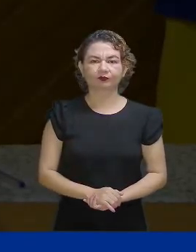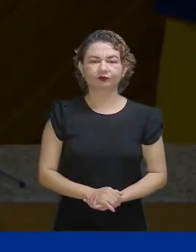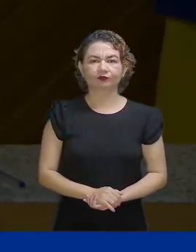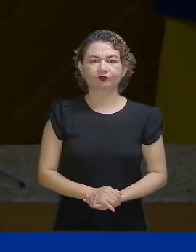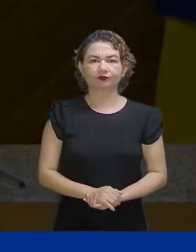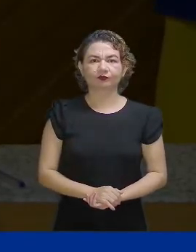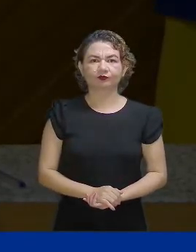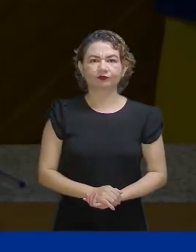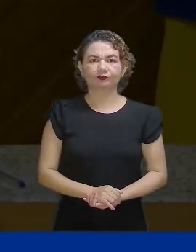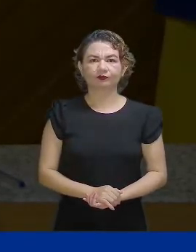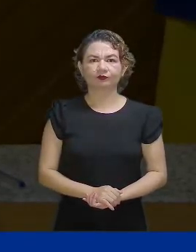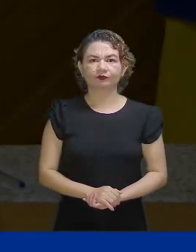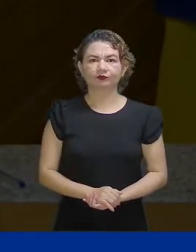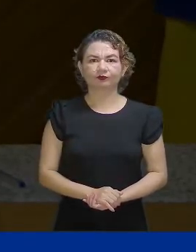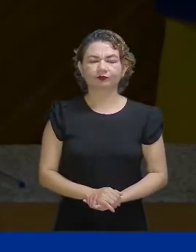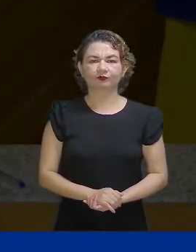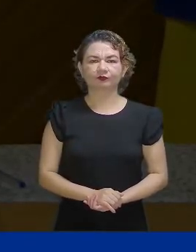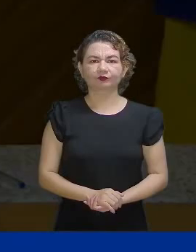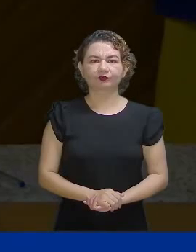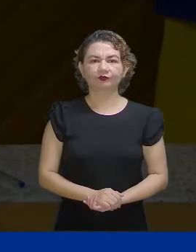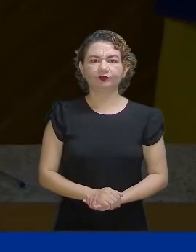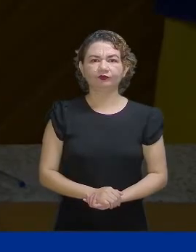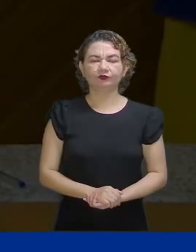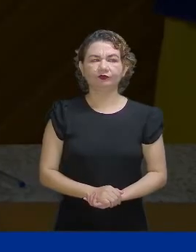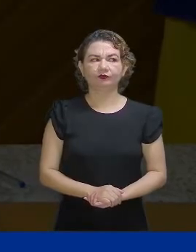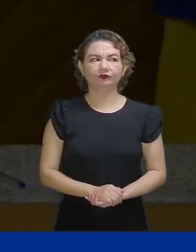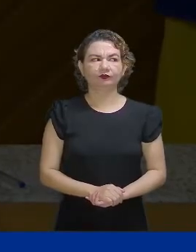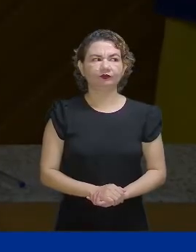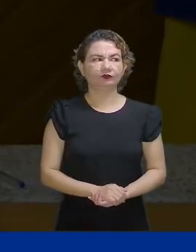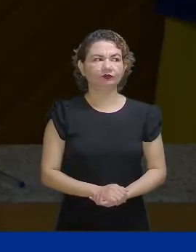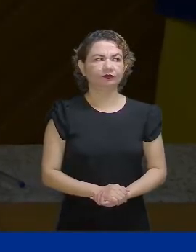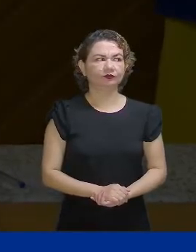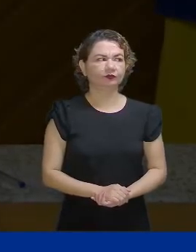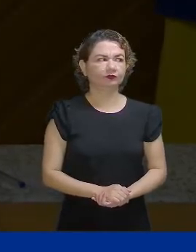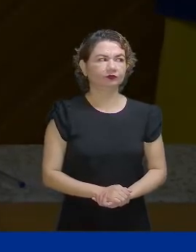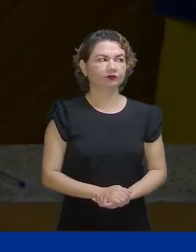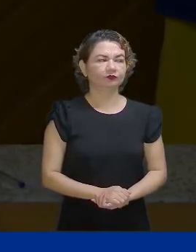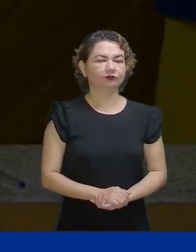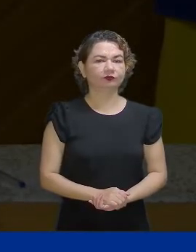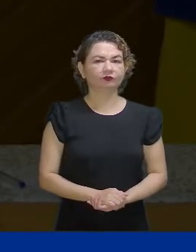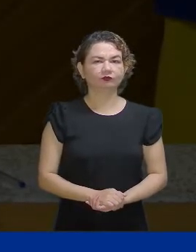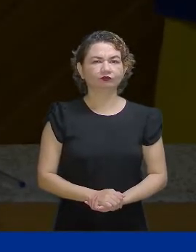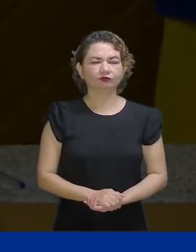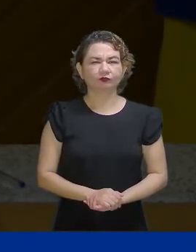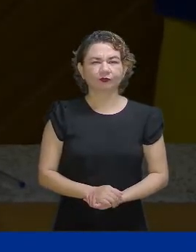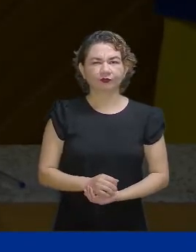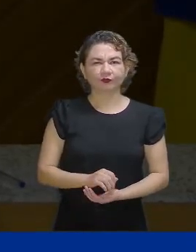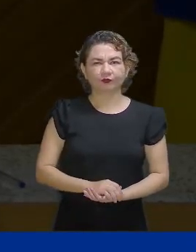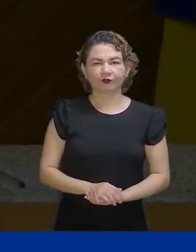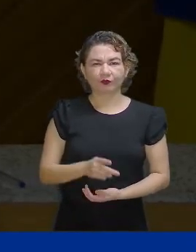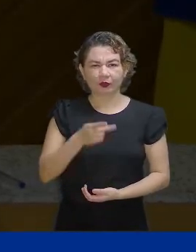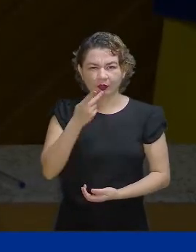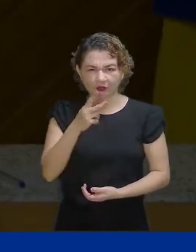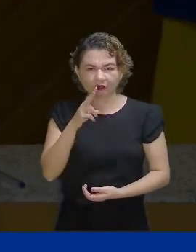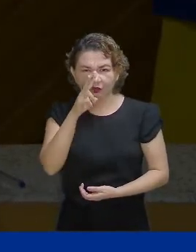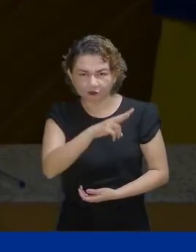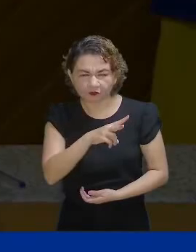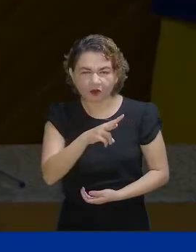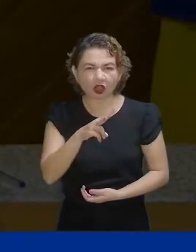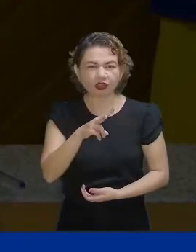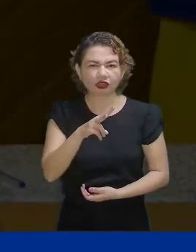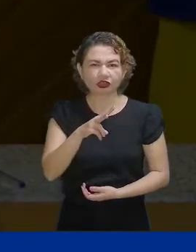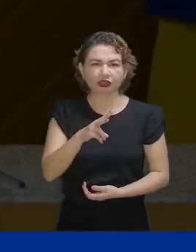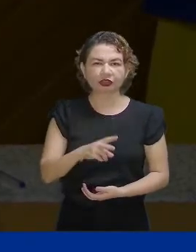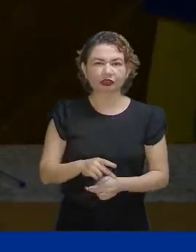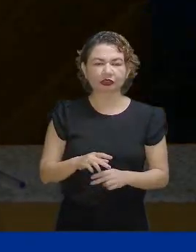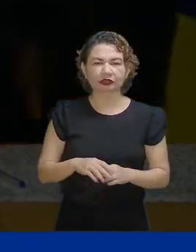circunstância, meio que de força Está maior. bem baixo, doutor Anselmo. O senhor pode falar um pouquinho mais próximo